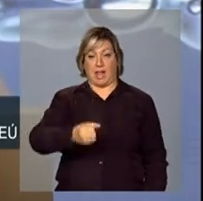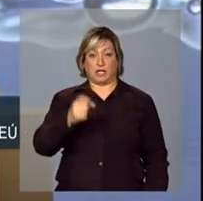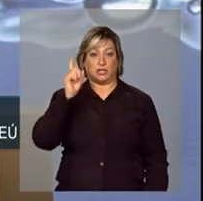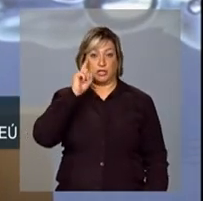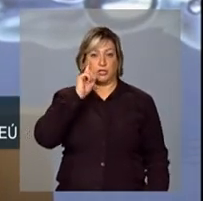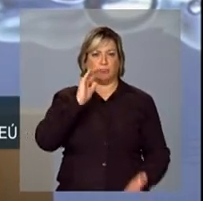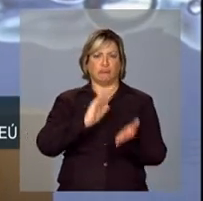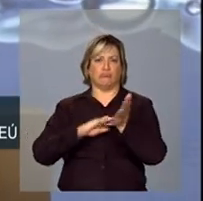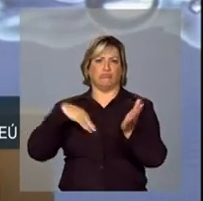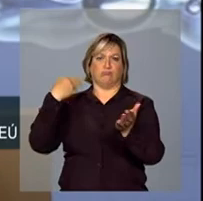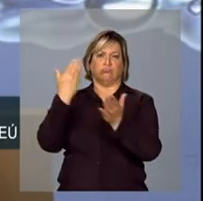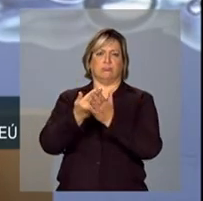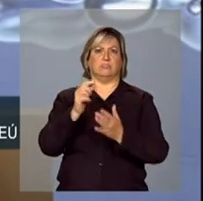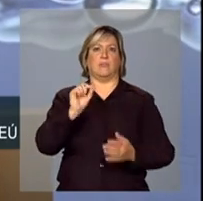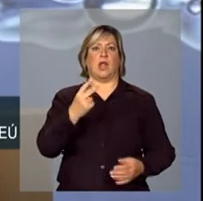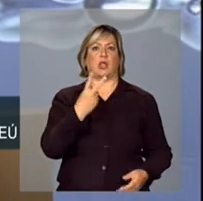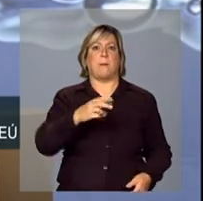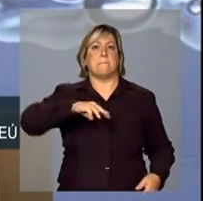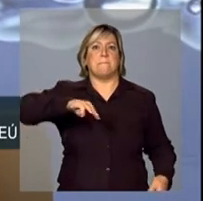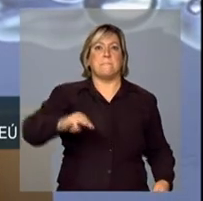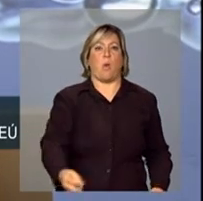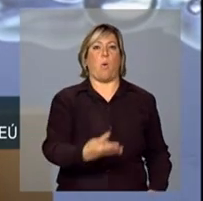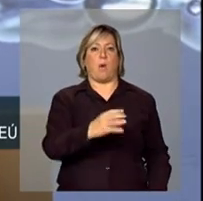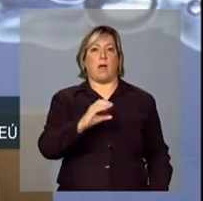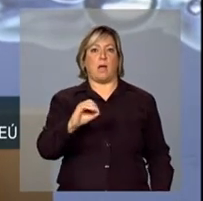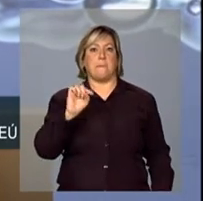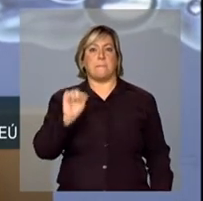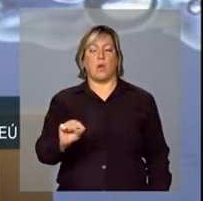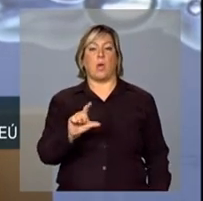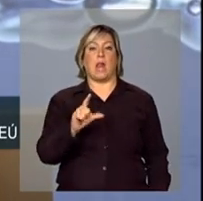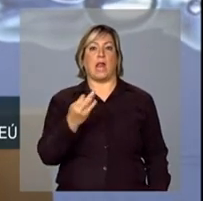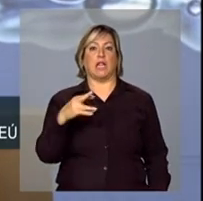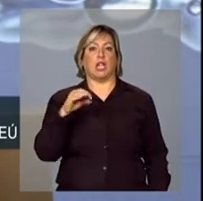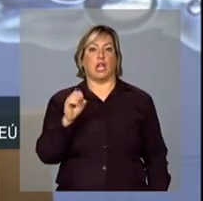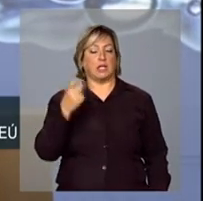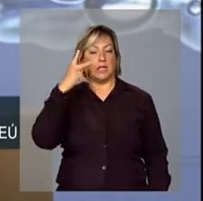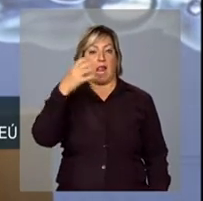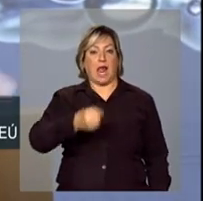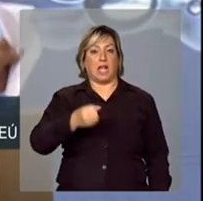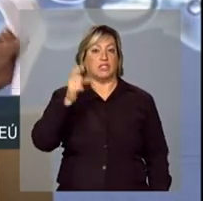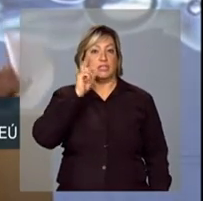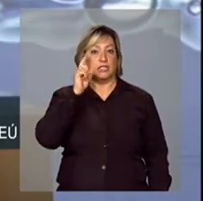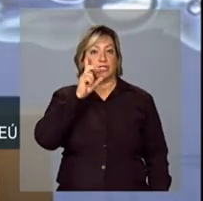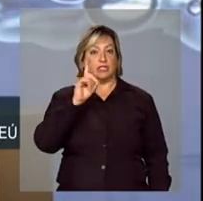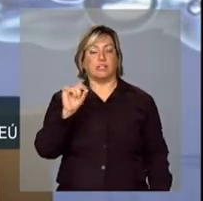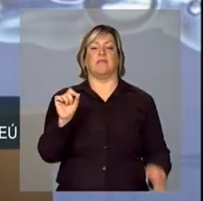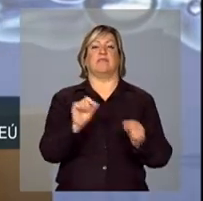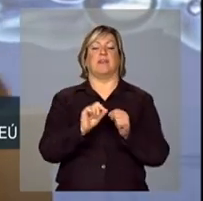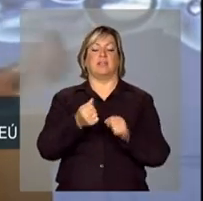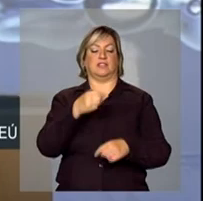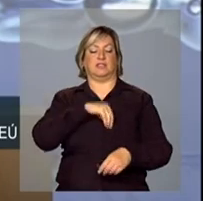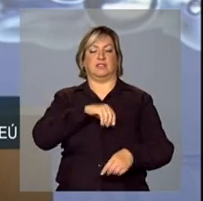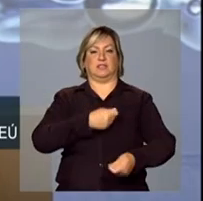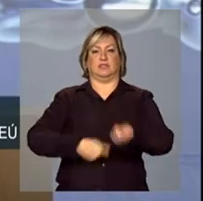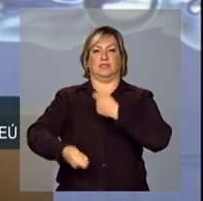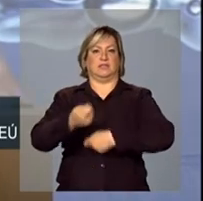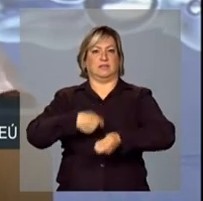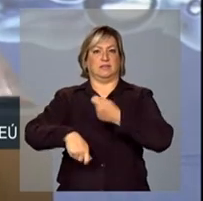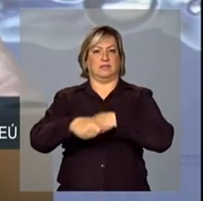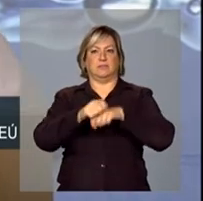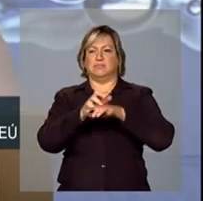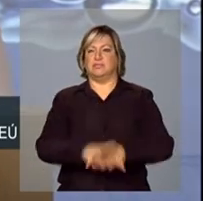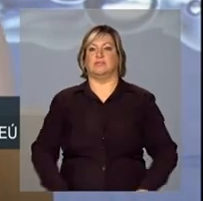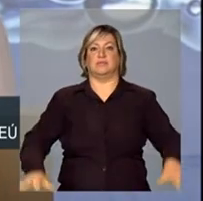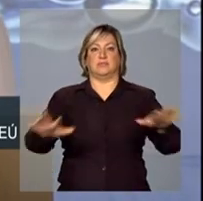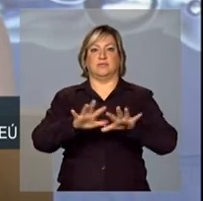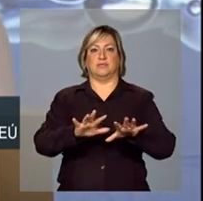para 2 milhões e 400 mil litros de leite por dia, fazendo a renda circular, o